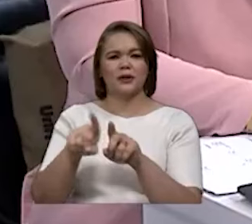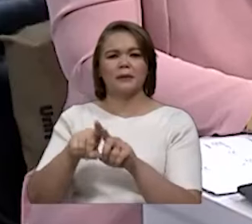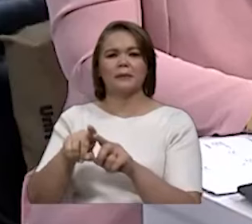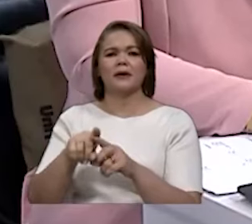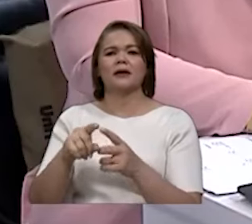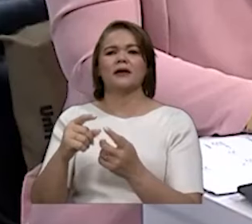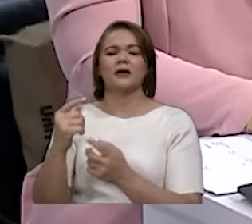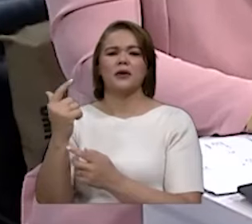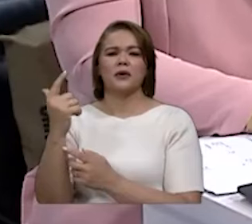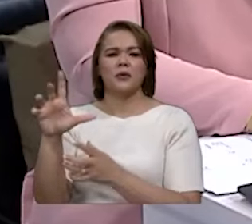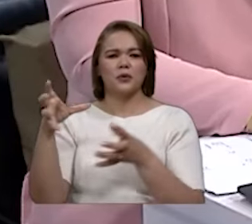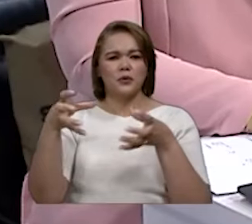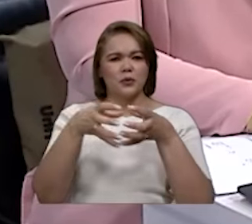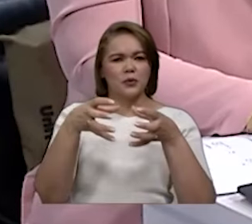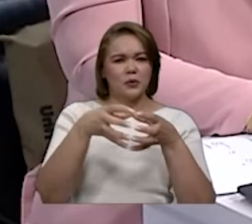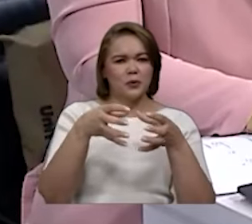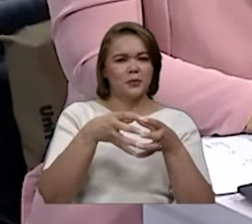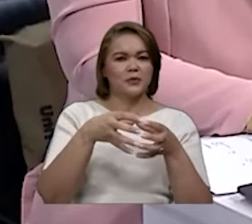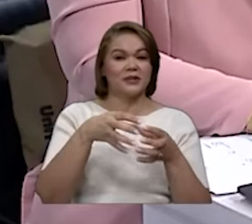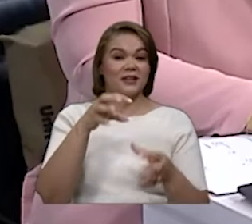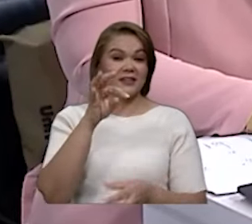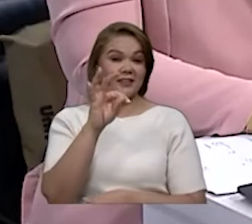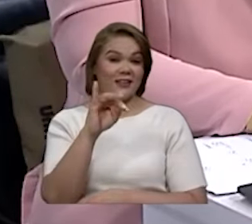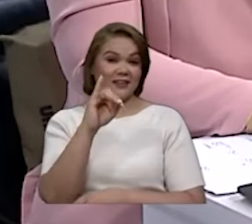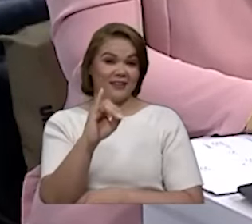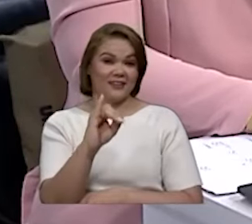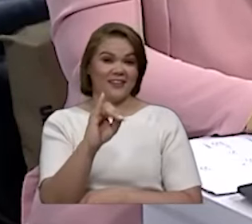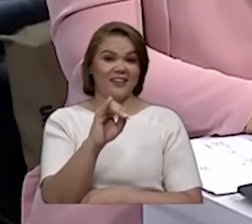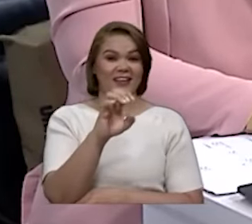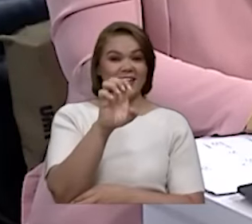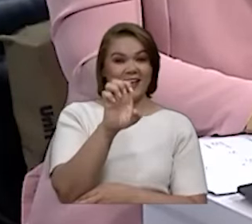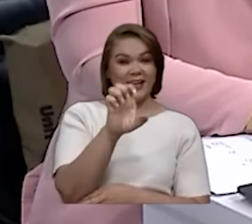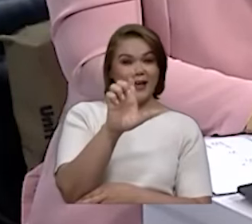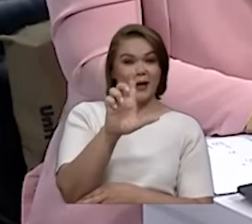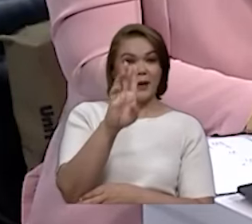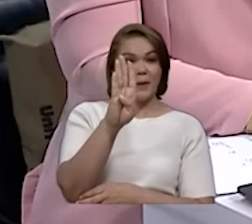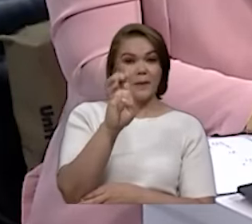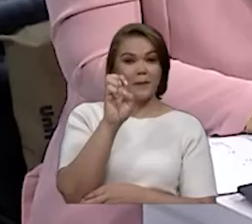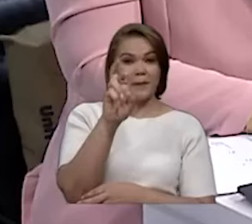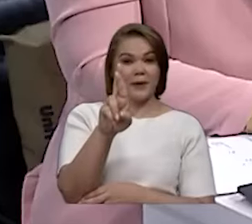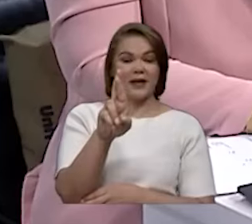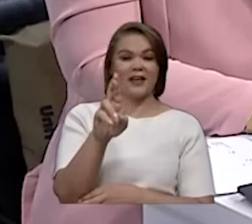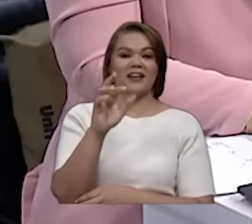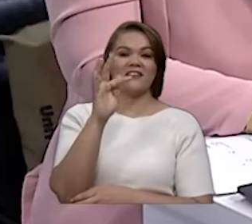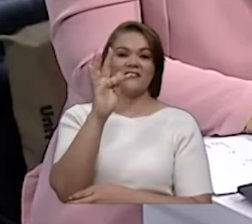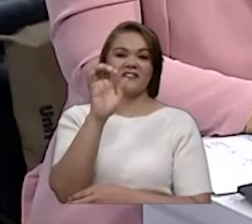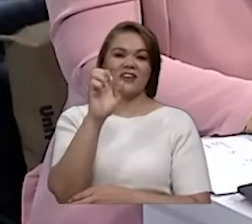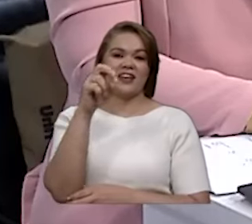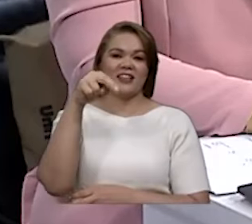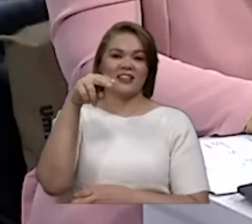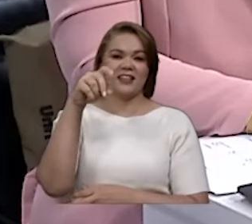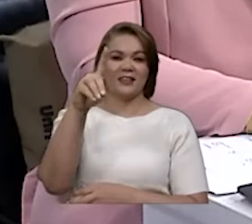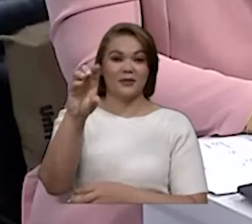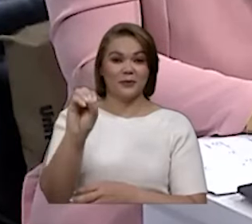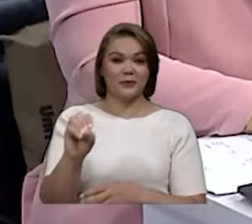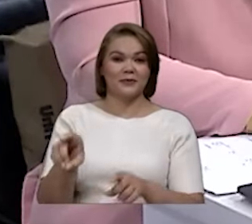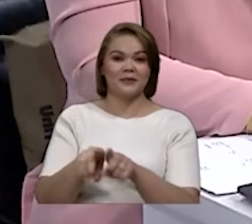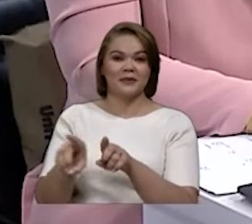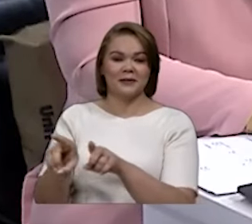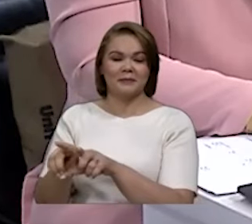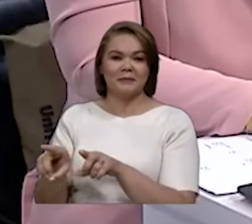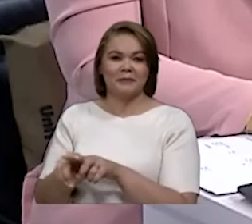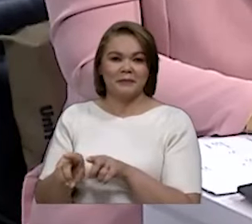para nossa equipe de TI, o querido Elber. E Fernando, Elber, meu grande amigo